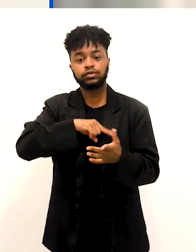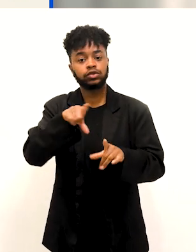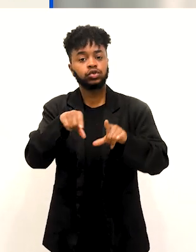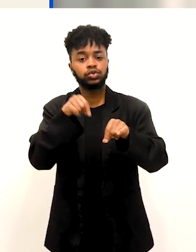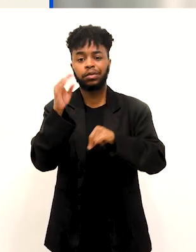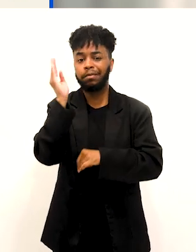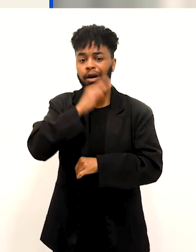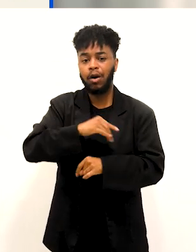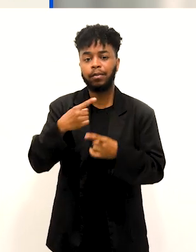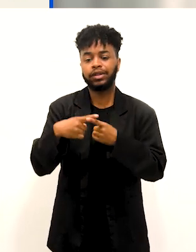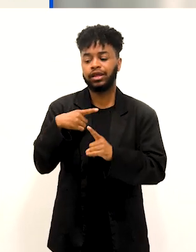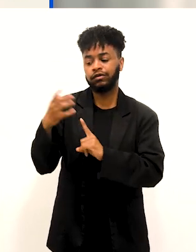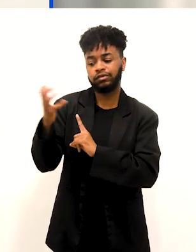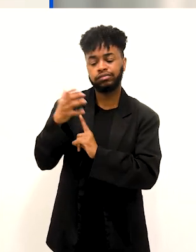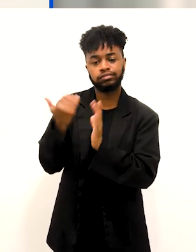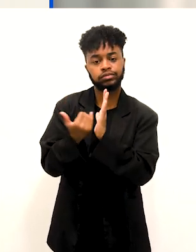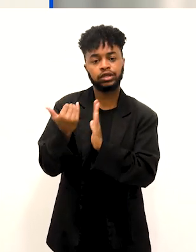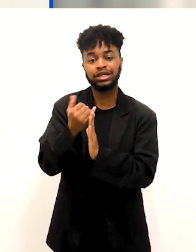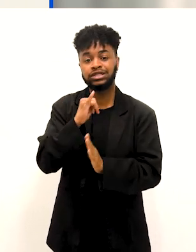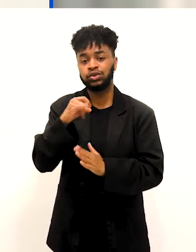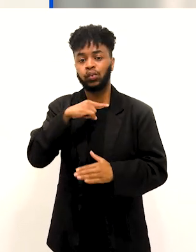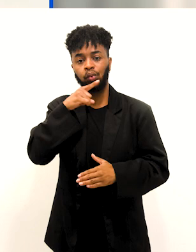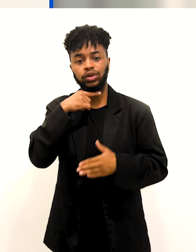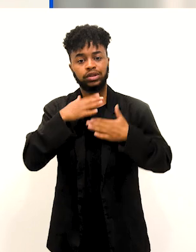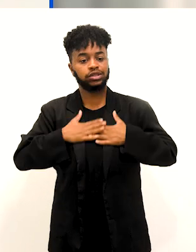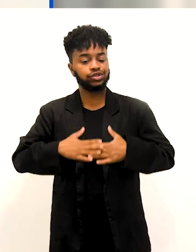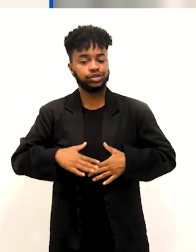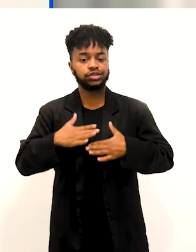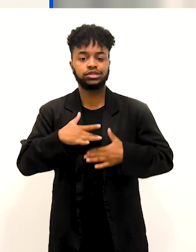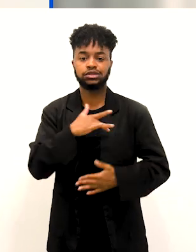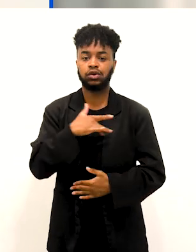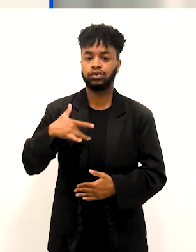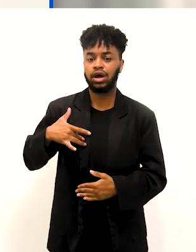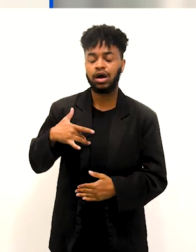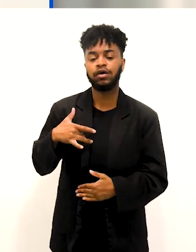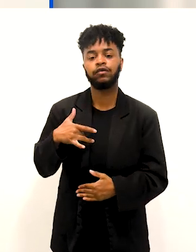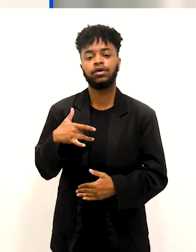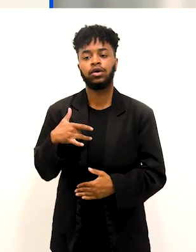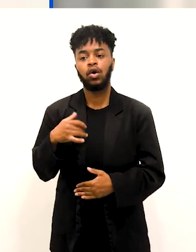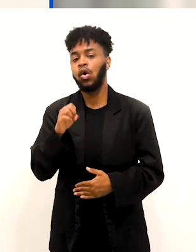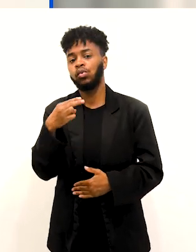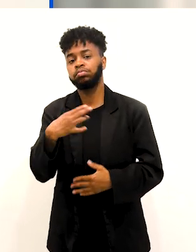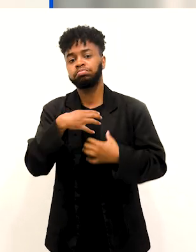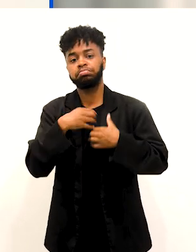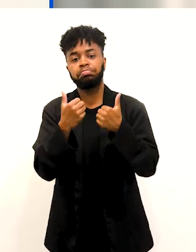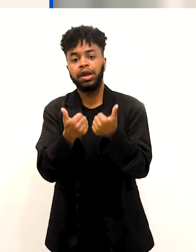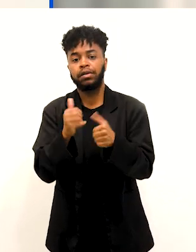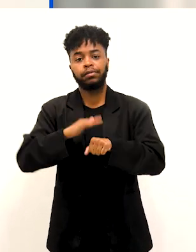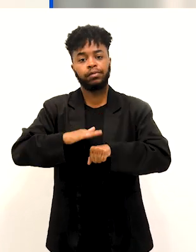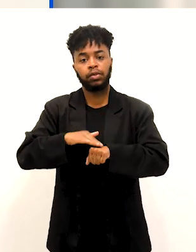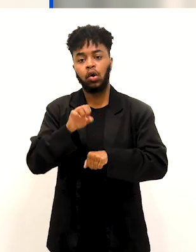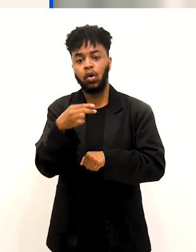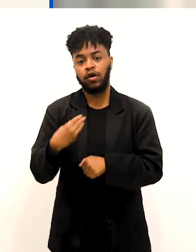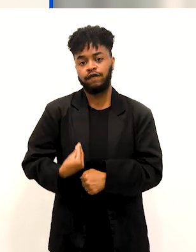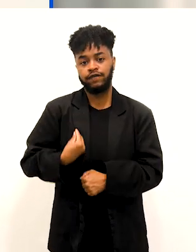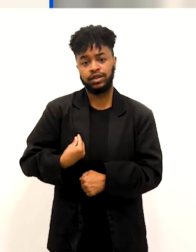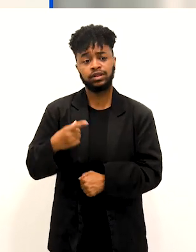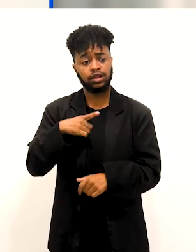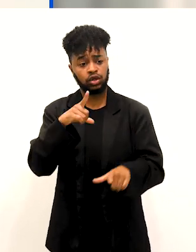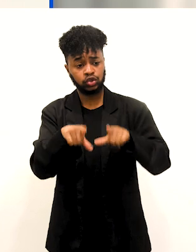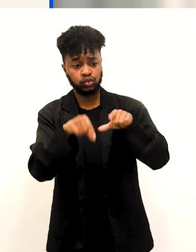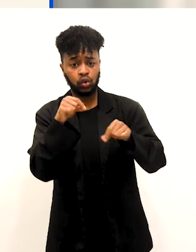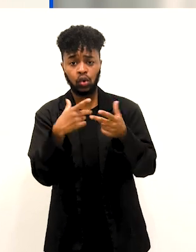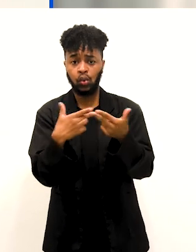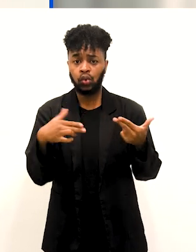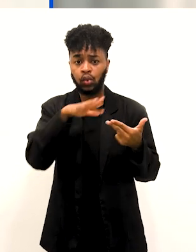muito mal. A gente é muito influenciável quando a gente não está descansado, saudável, de bem-estar consigo mesmo e com a vida.